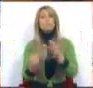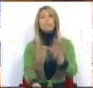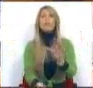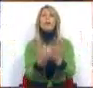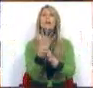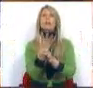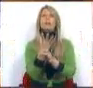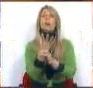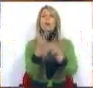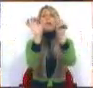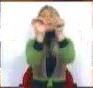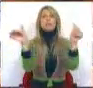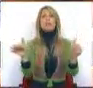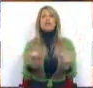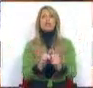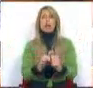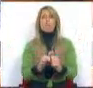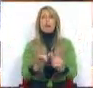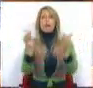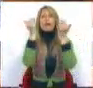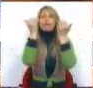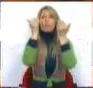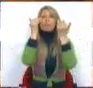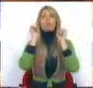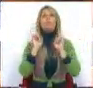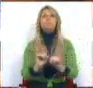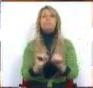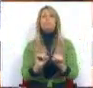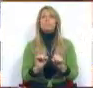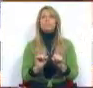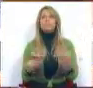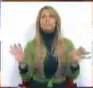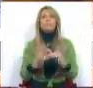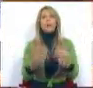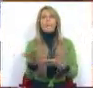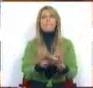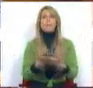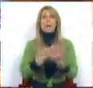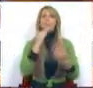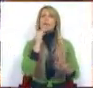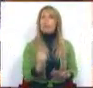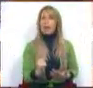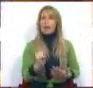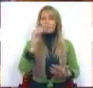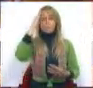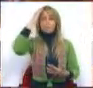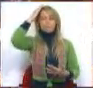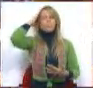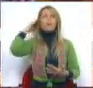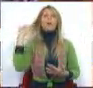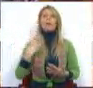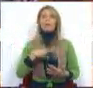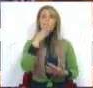criação de um sistema de informação sobre os mercados da terra. Isto é,